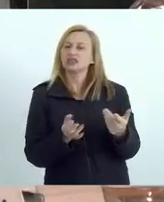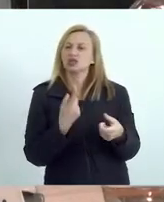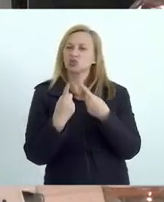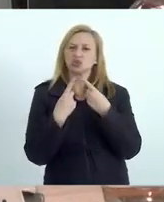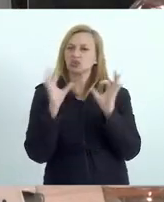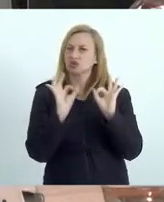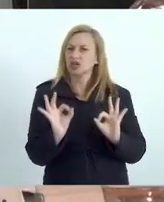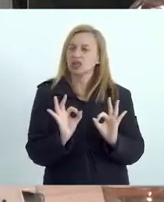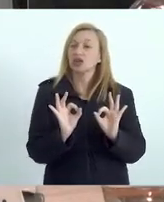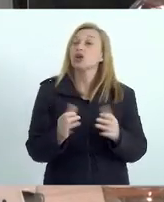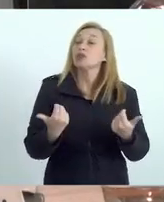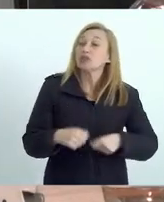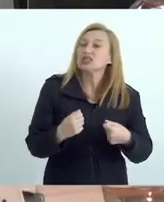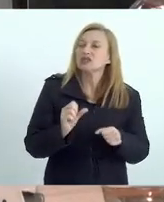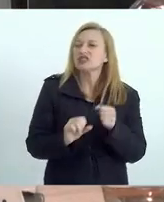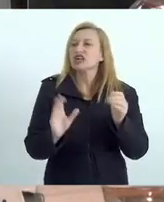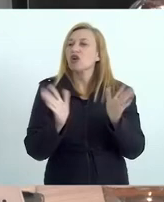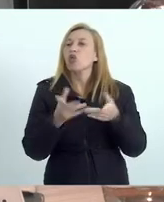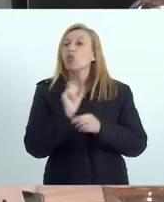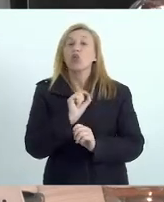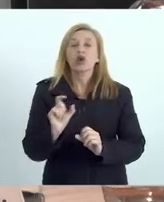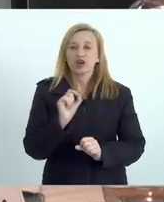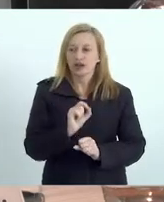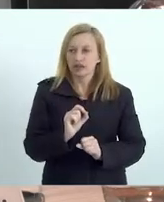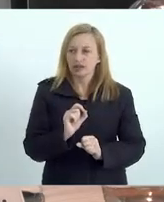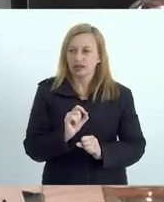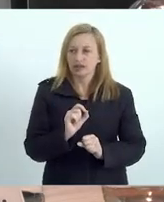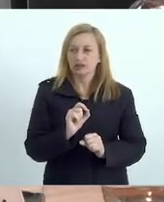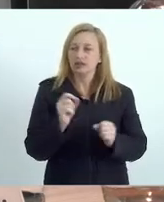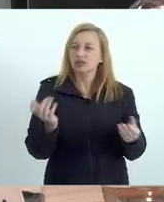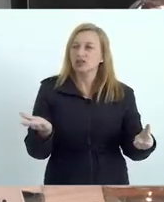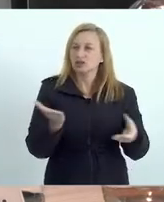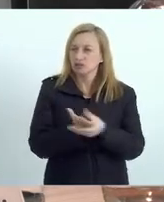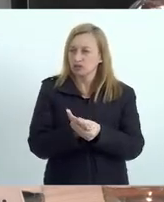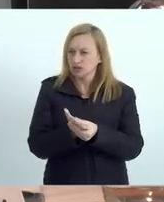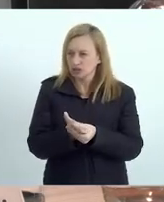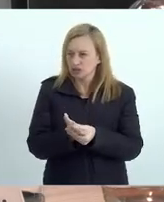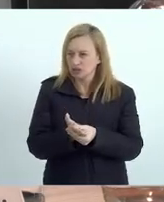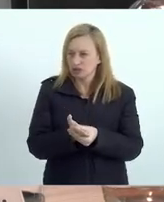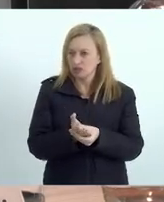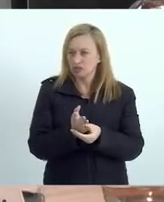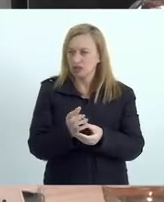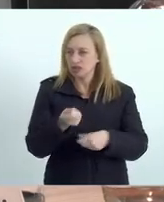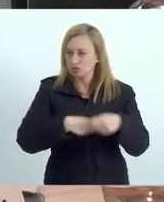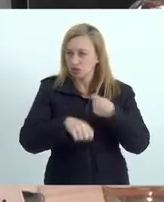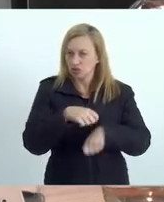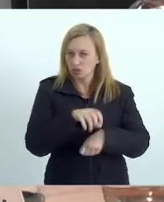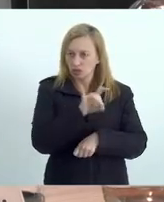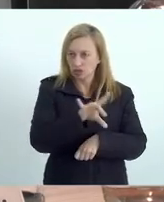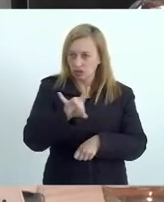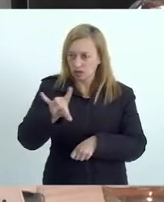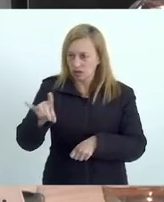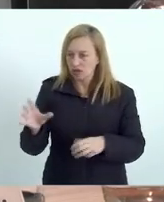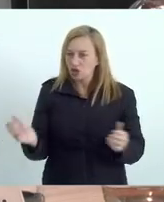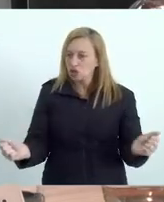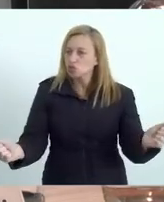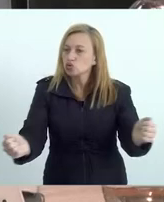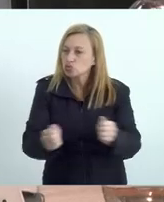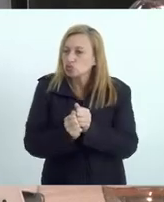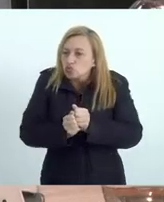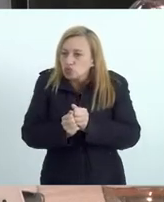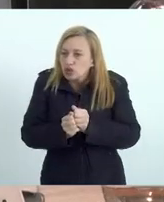discussão todo o que a gente precisa fazer agora é pegar este processo administrativos individuais compilar um processo só